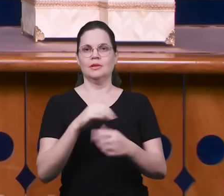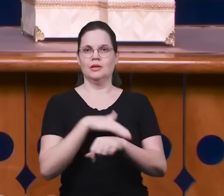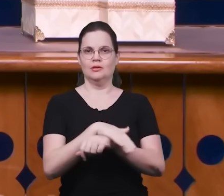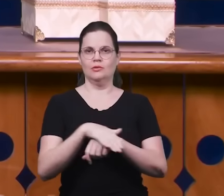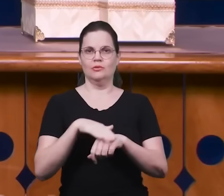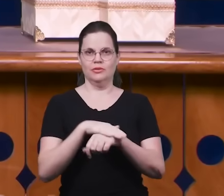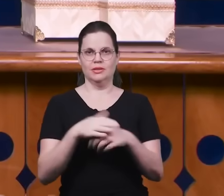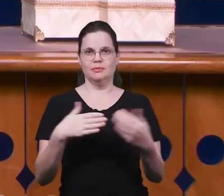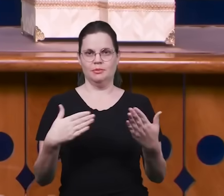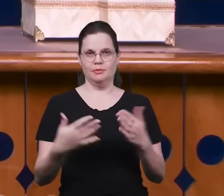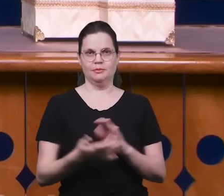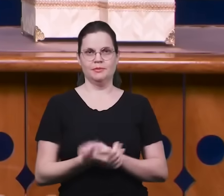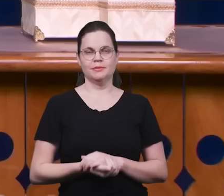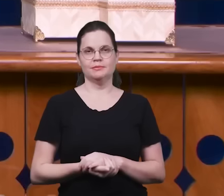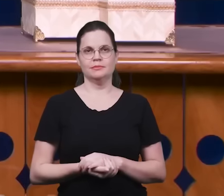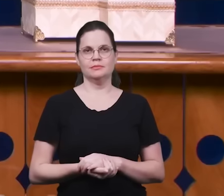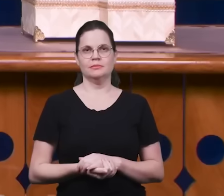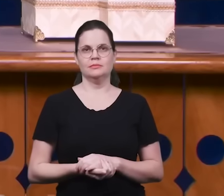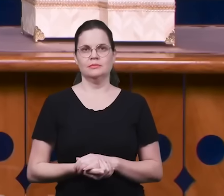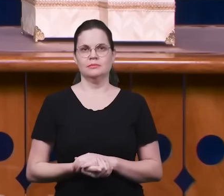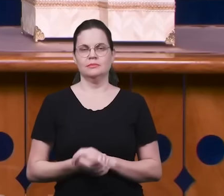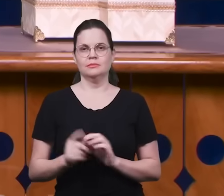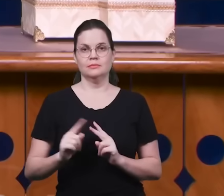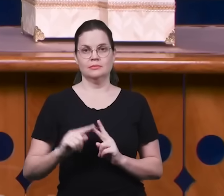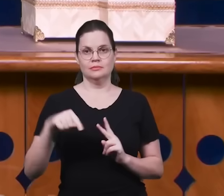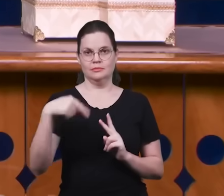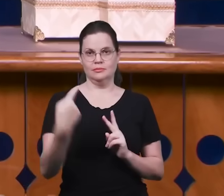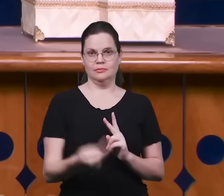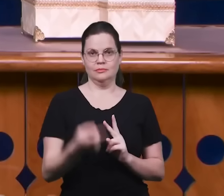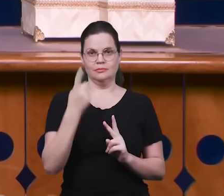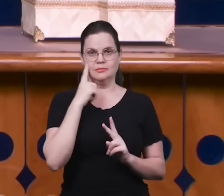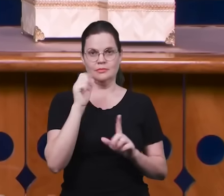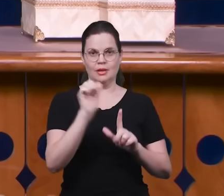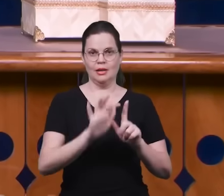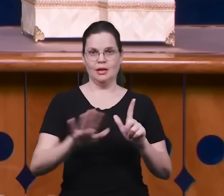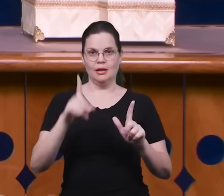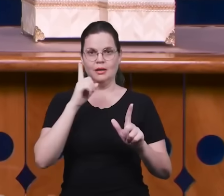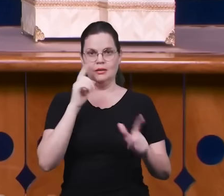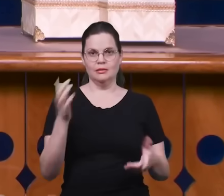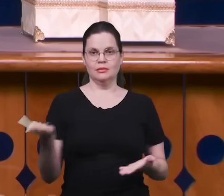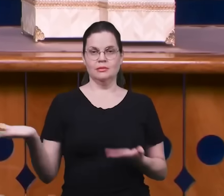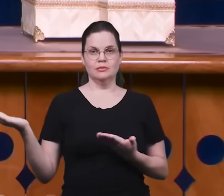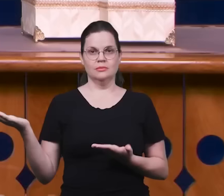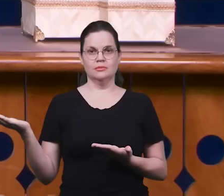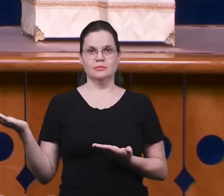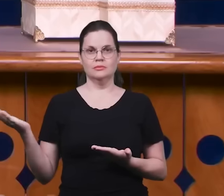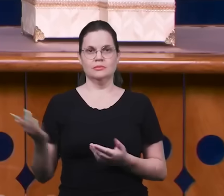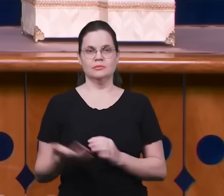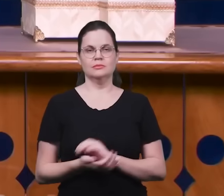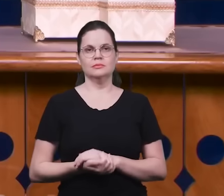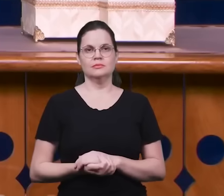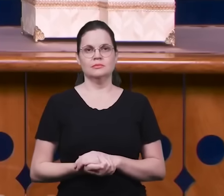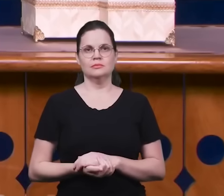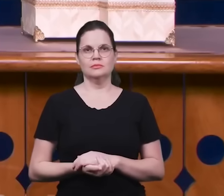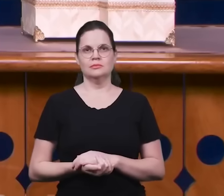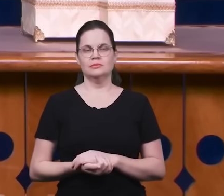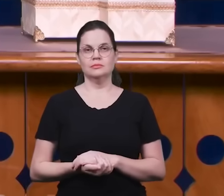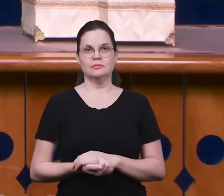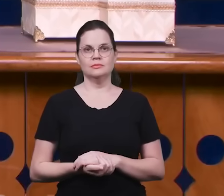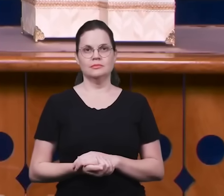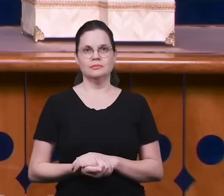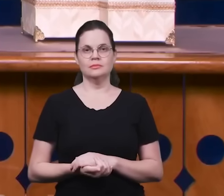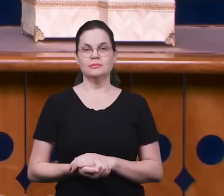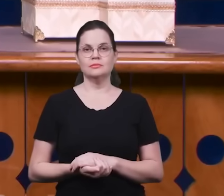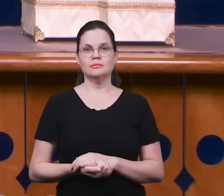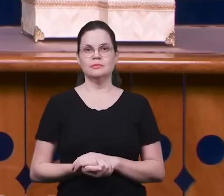essa assistência. Em seguida, nós temos um outro QR Code que está sendo apresentado. Esse QR Code é